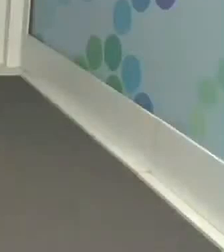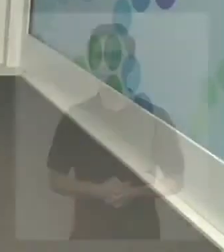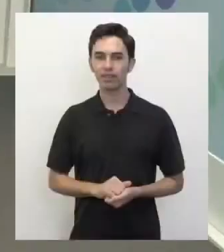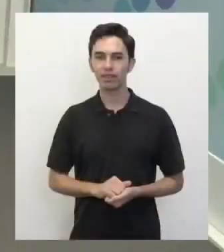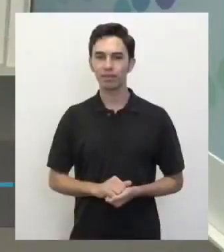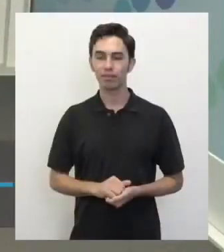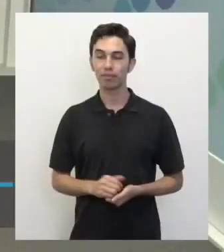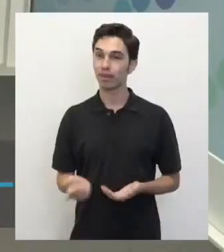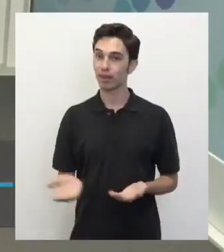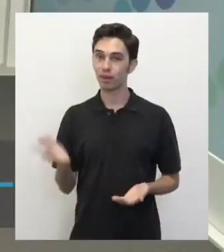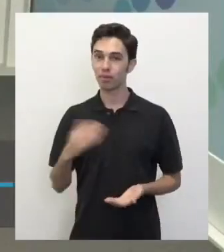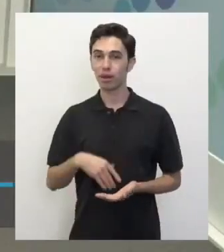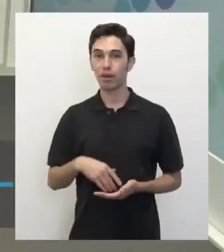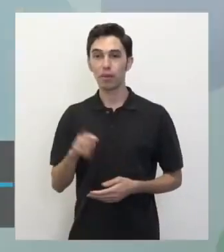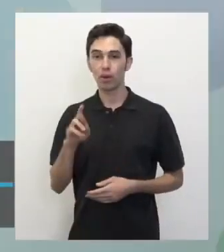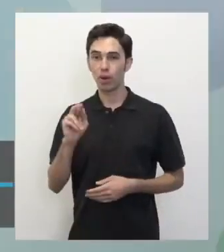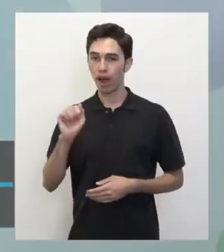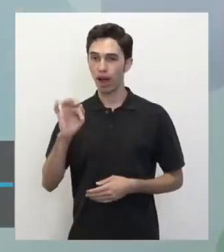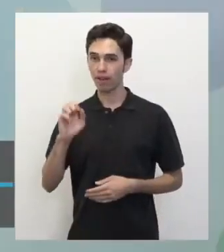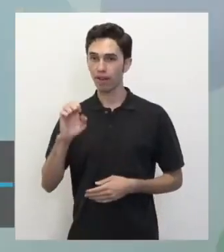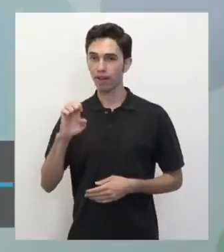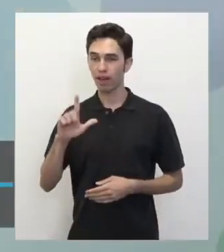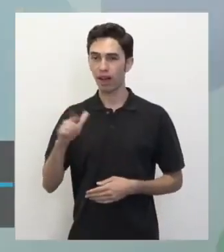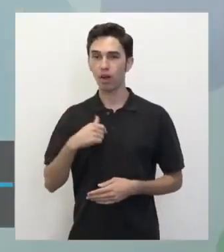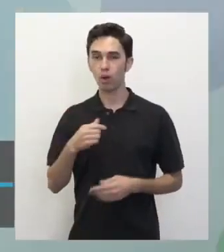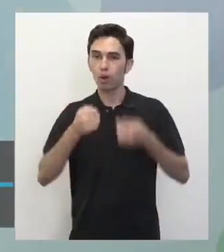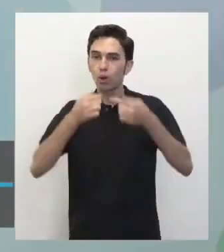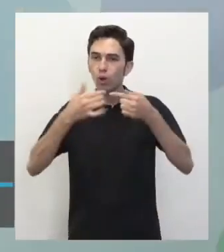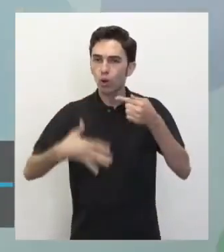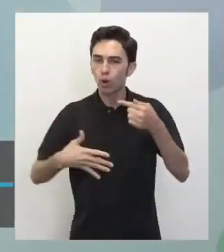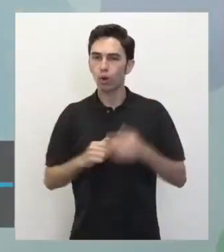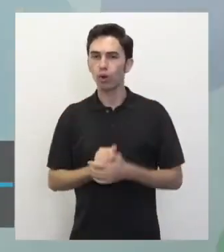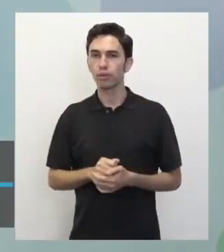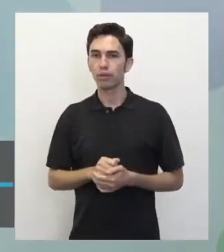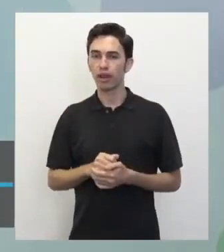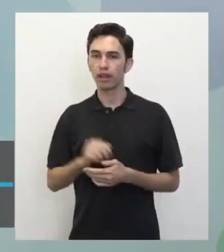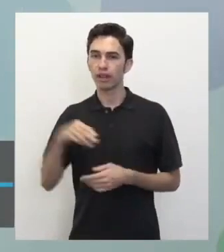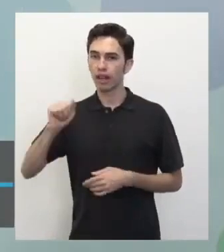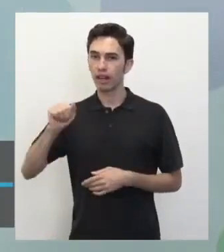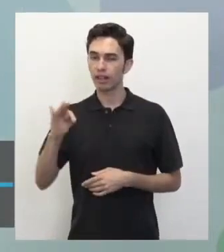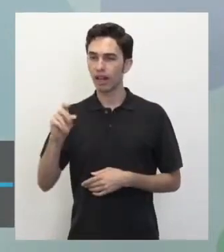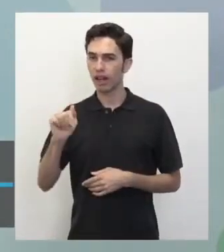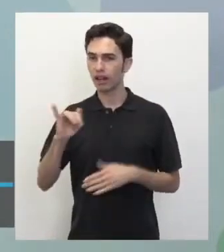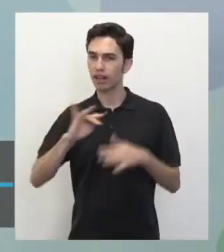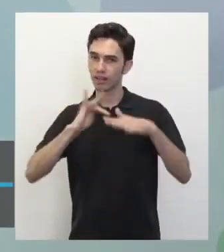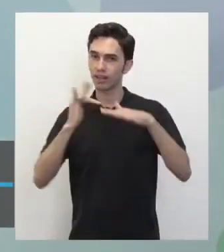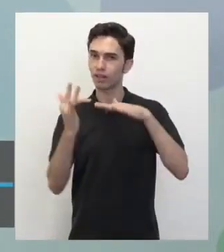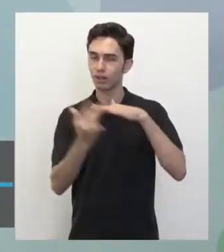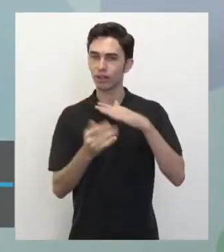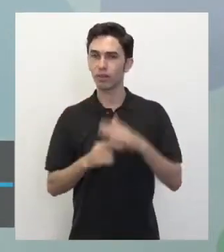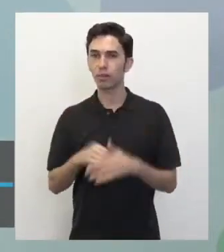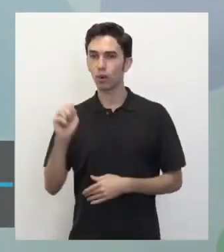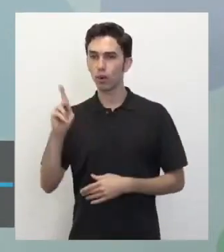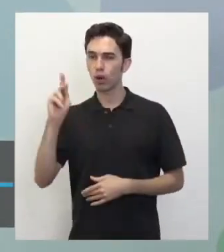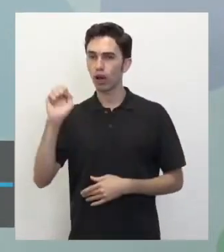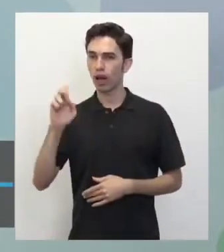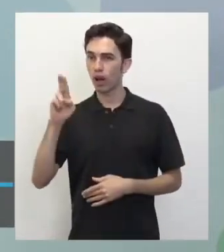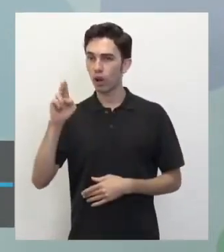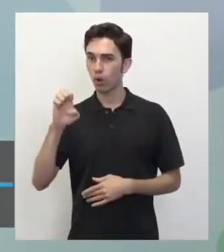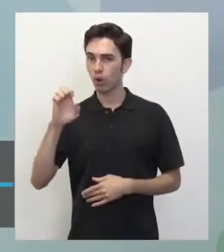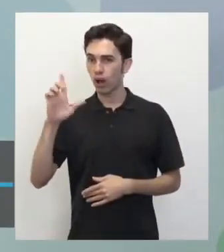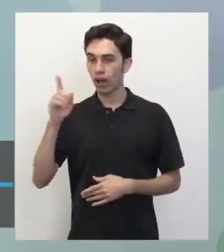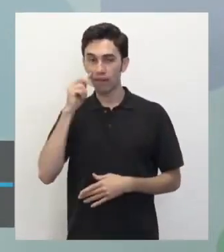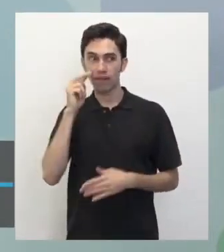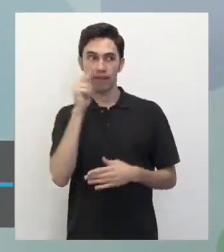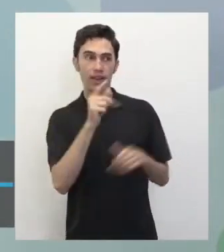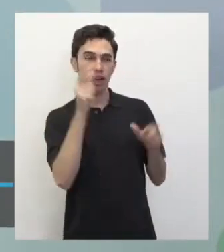E vamos lá. O Rafael, ele fala Google, a Natália, redes sociais, o Cauê fala que assiste